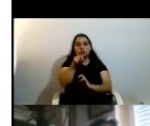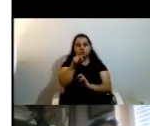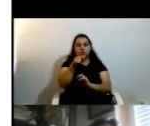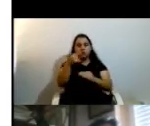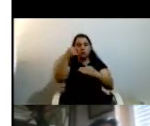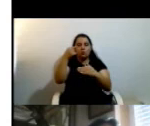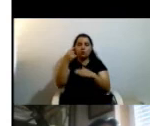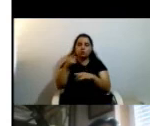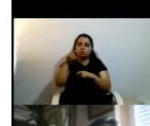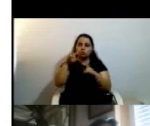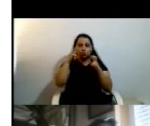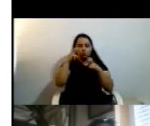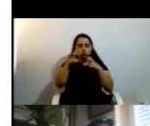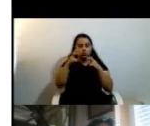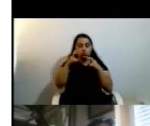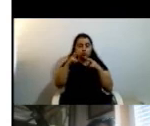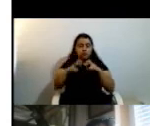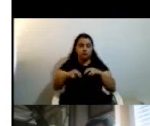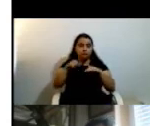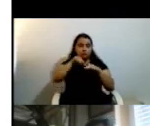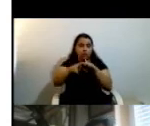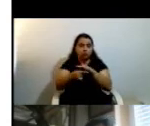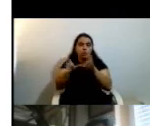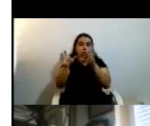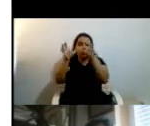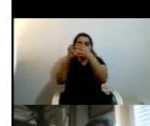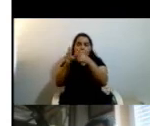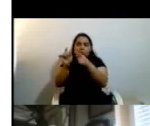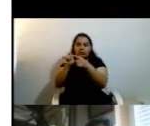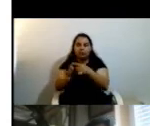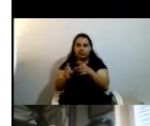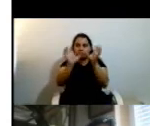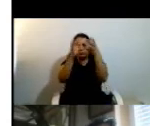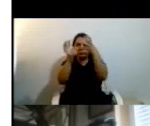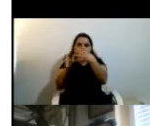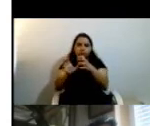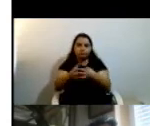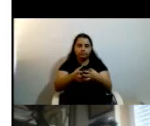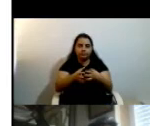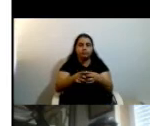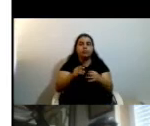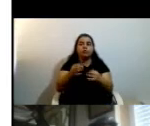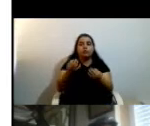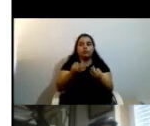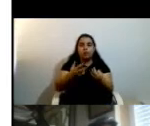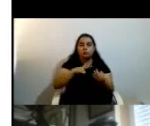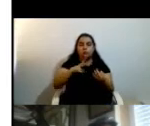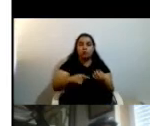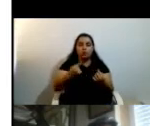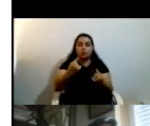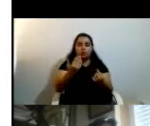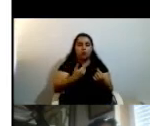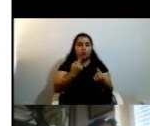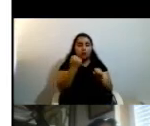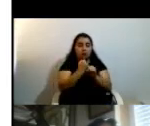focais. Portanto, podemos perceber que em Portugal, apesar do direito ao trabalho estar consagrado na lei através de uma série